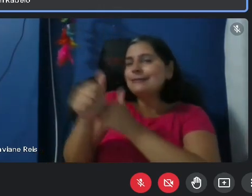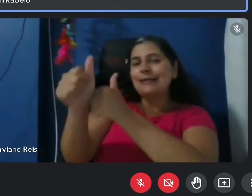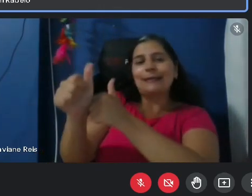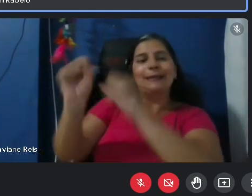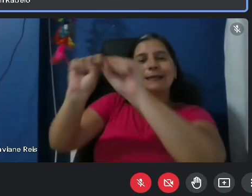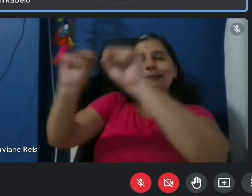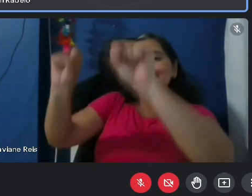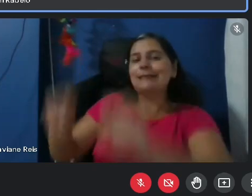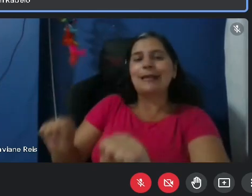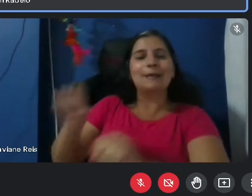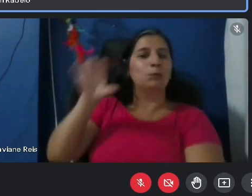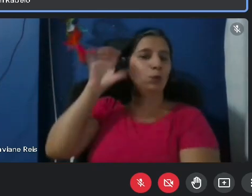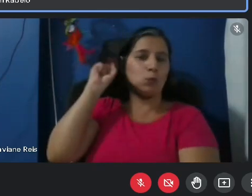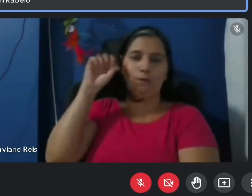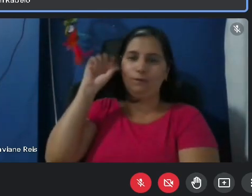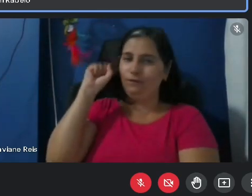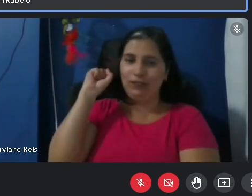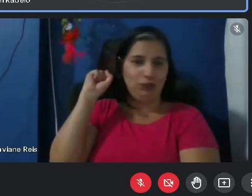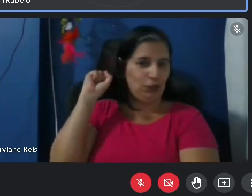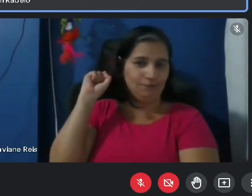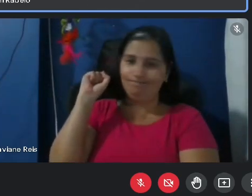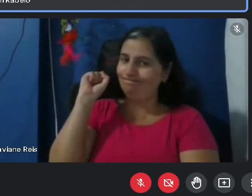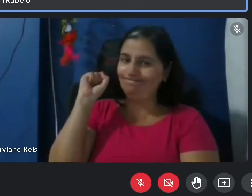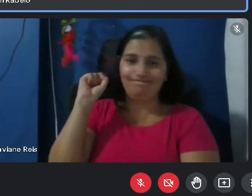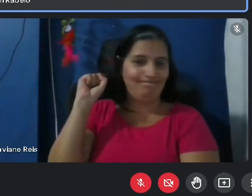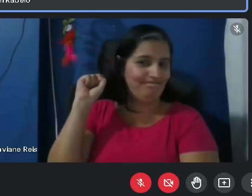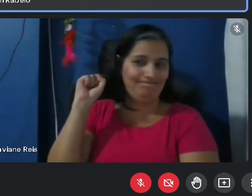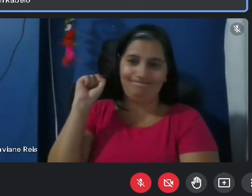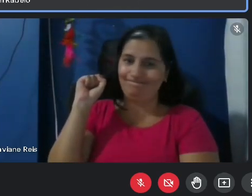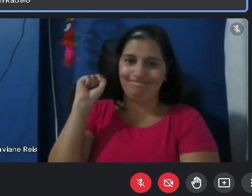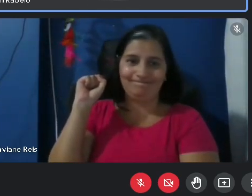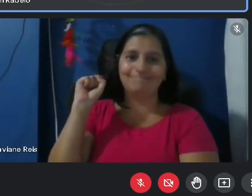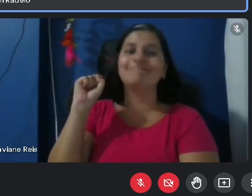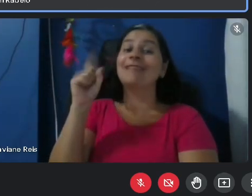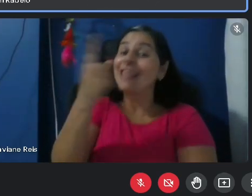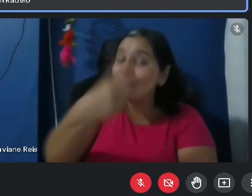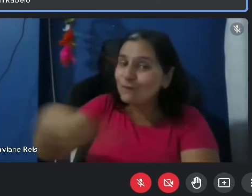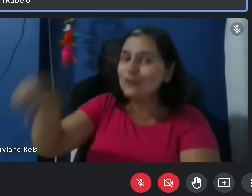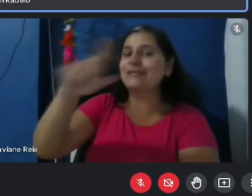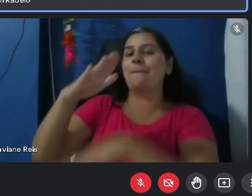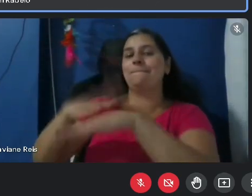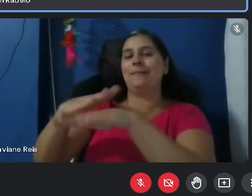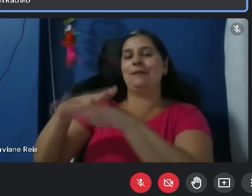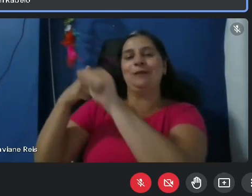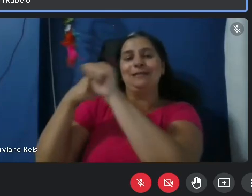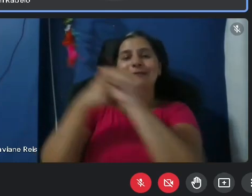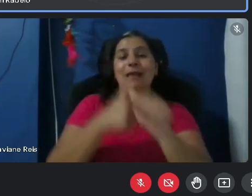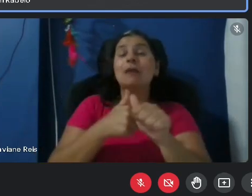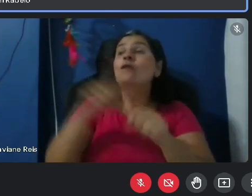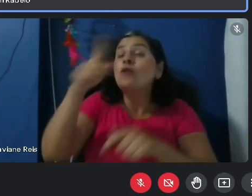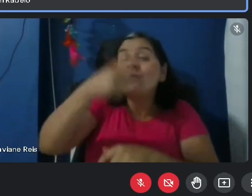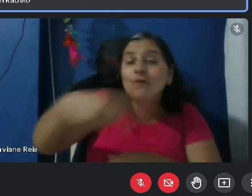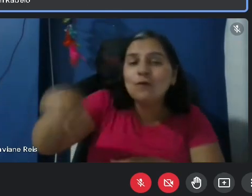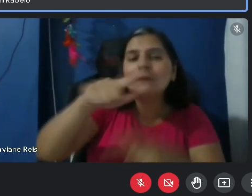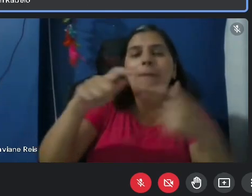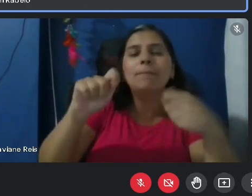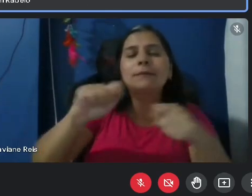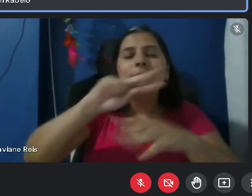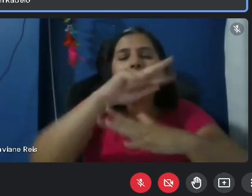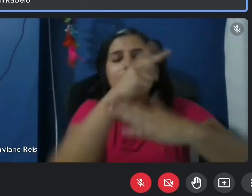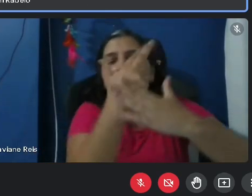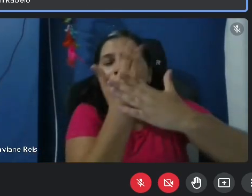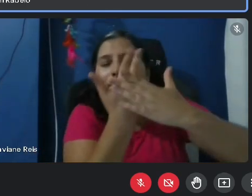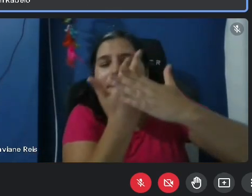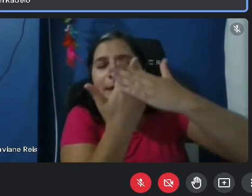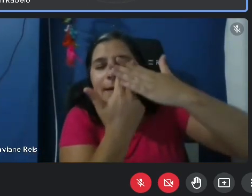Não é só nós surdos que temos que acompanhar o sistema ouvinte. Os ouvintes também precisam acompanhar o sistema